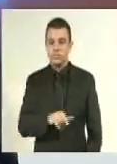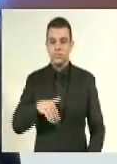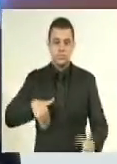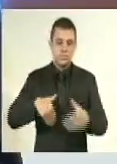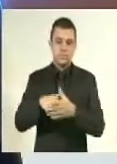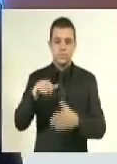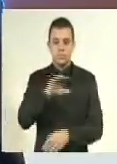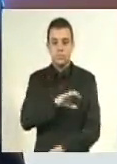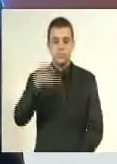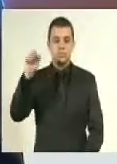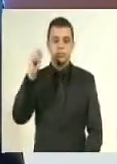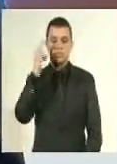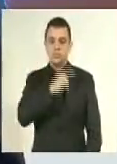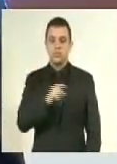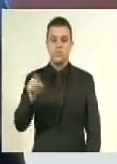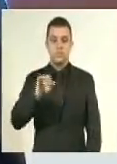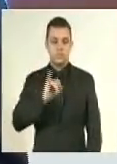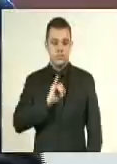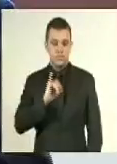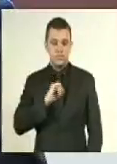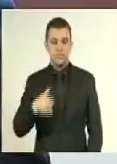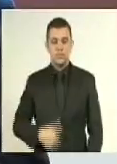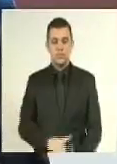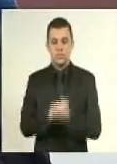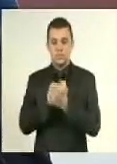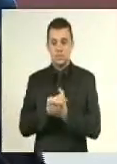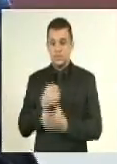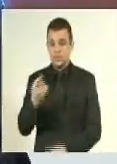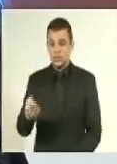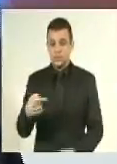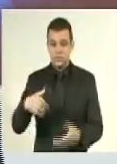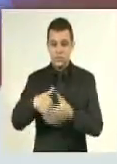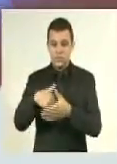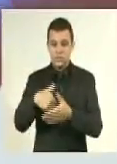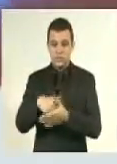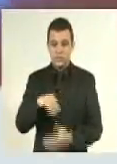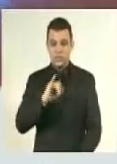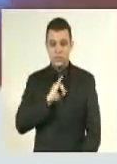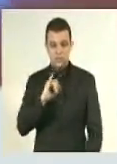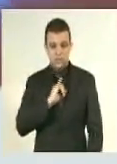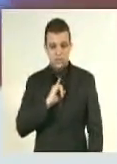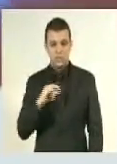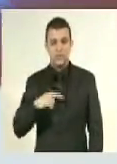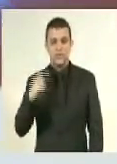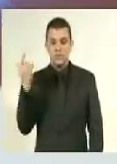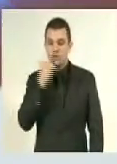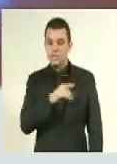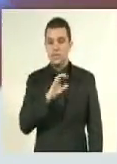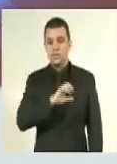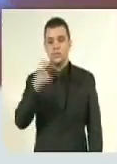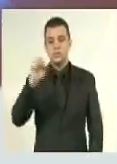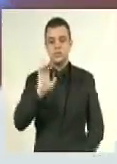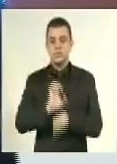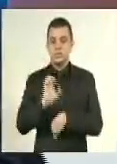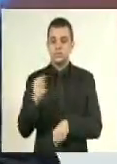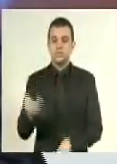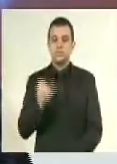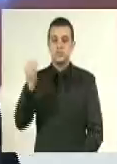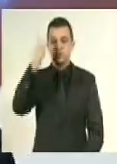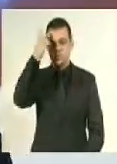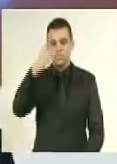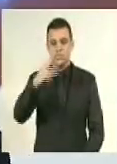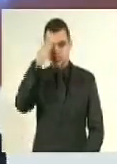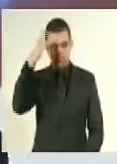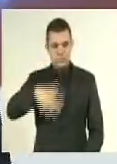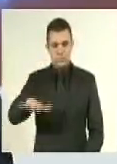Imperatriz. Eu gostaria de parabenizar o Cavalo de Aço pela conquista desse campeonato estadual de grande importância para o povo de